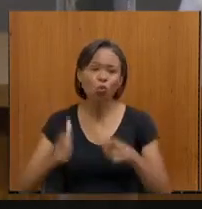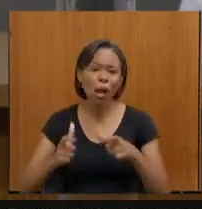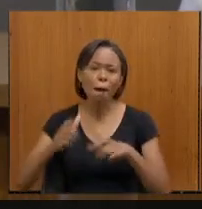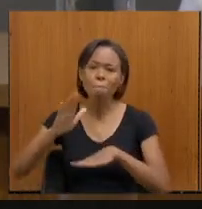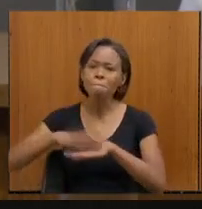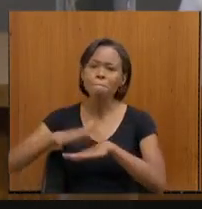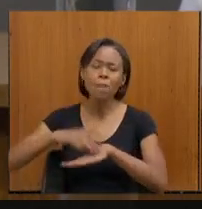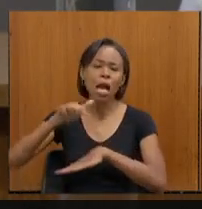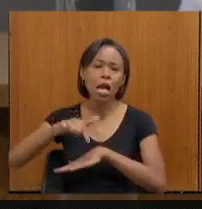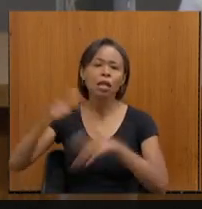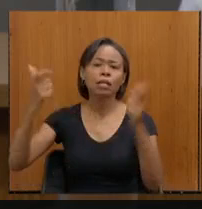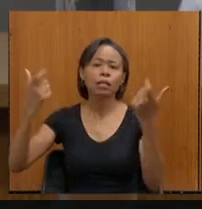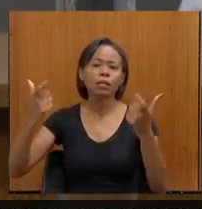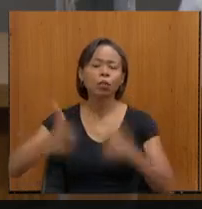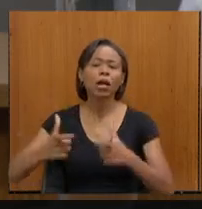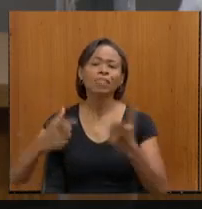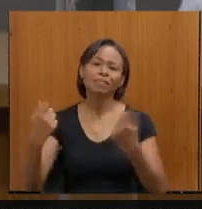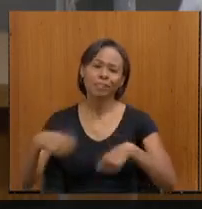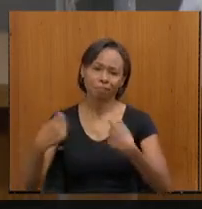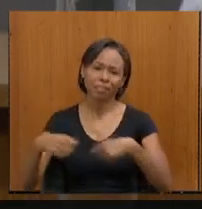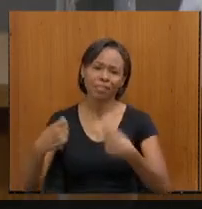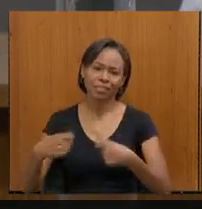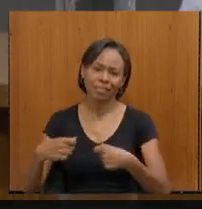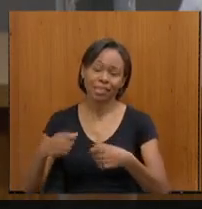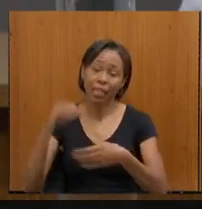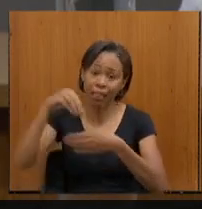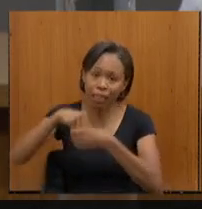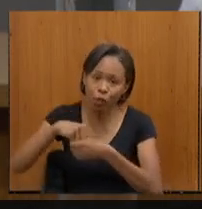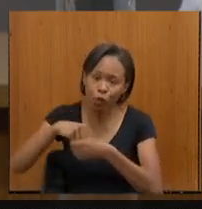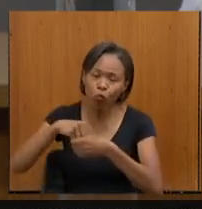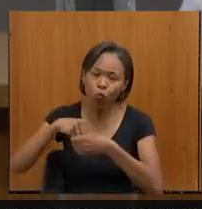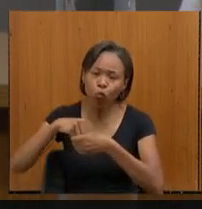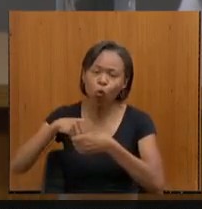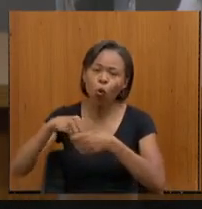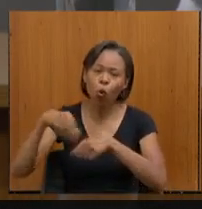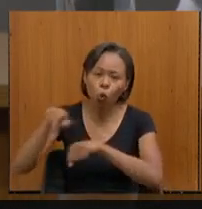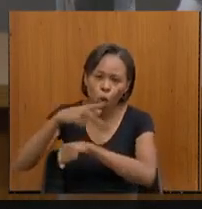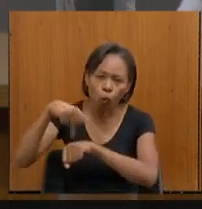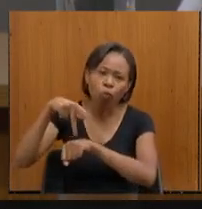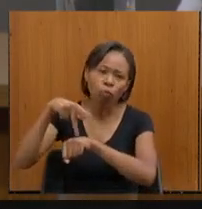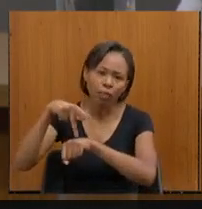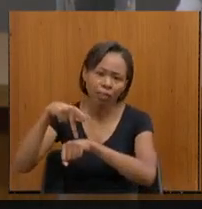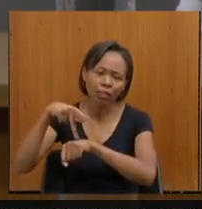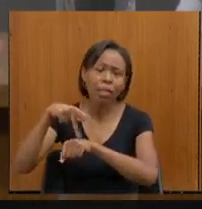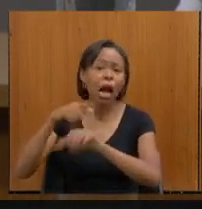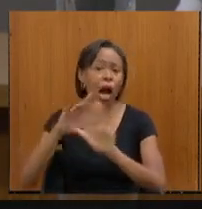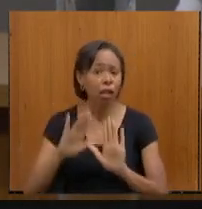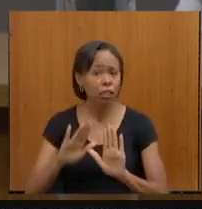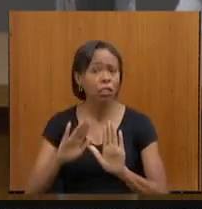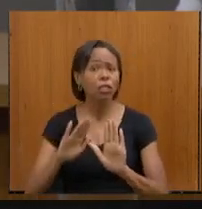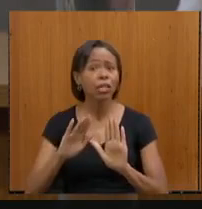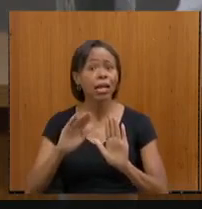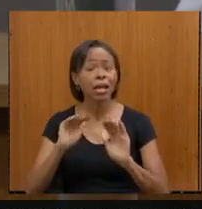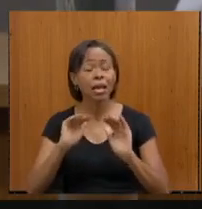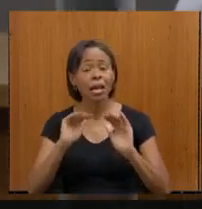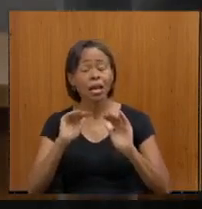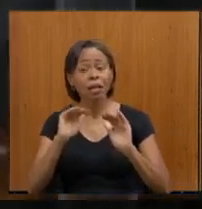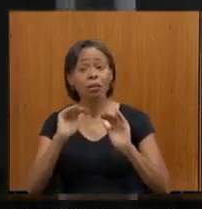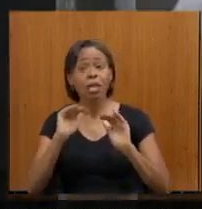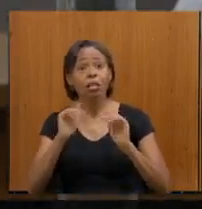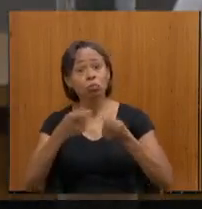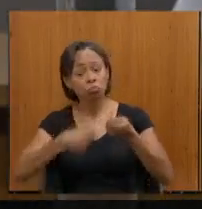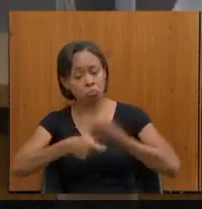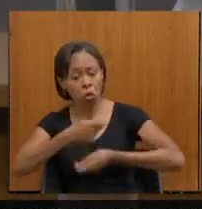no interior do país E aí eu consigo isso reduzir essa balança comercial eu consigo melhorar a